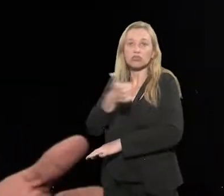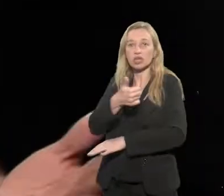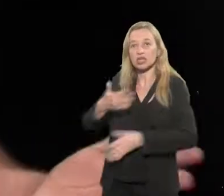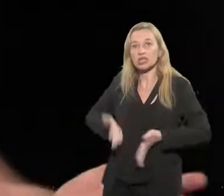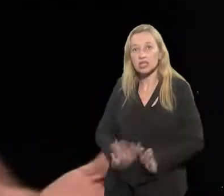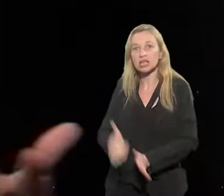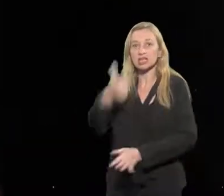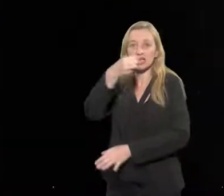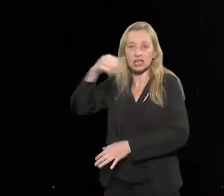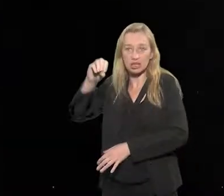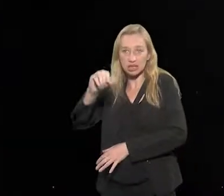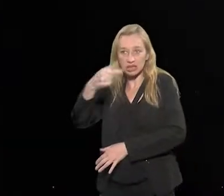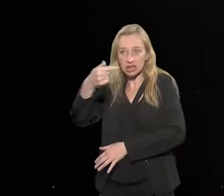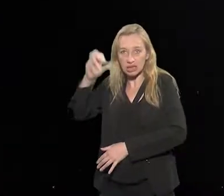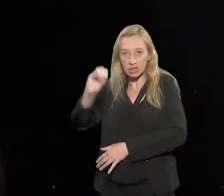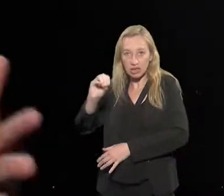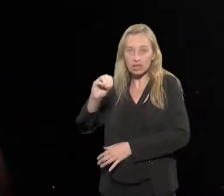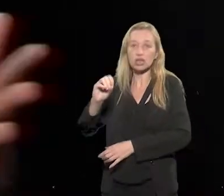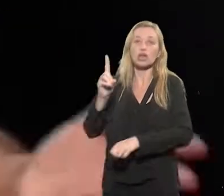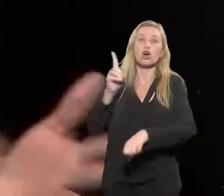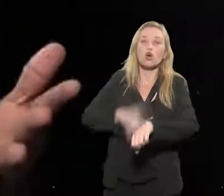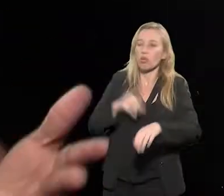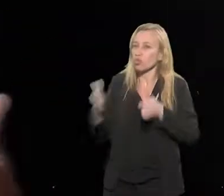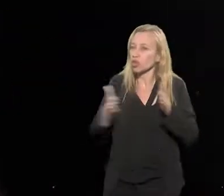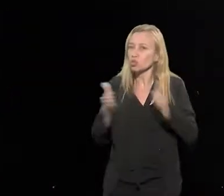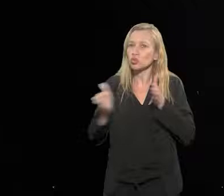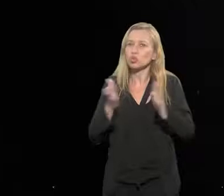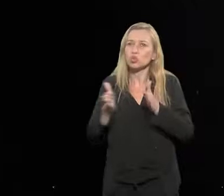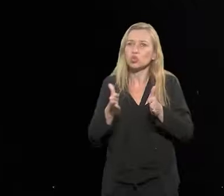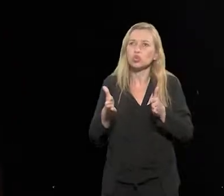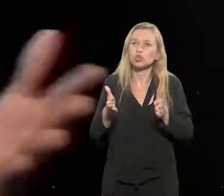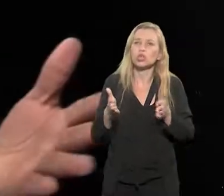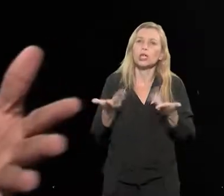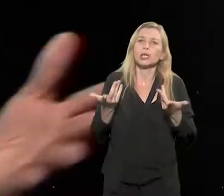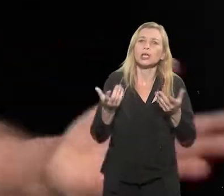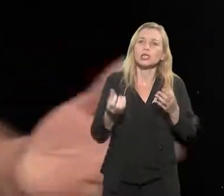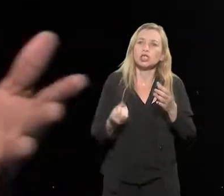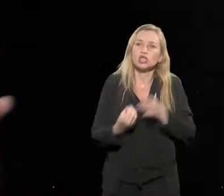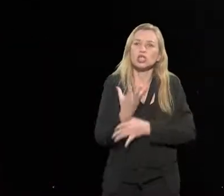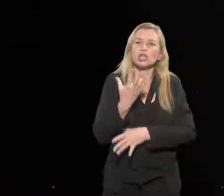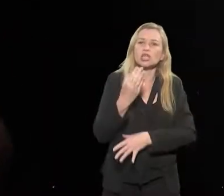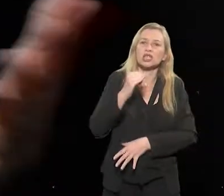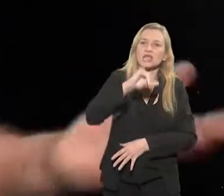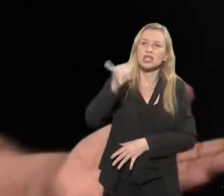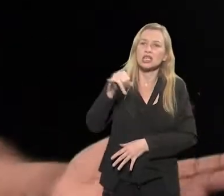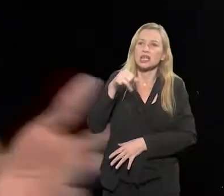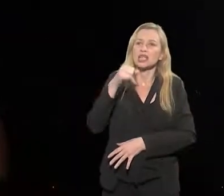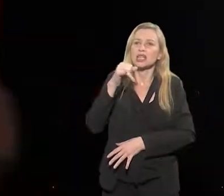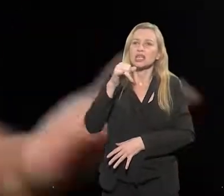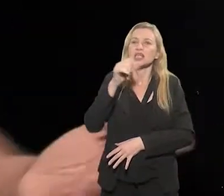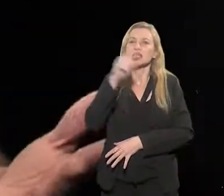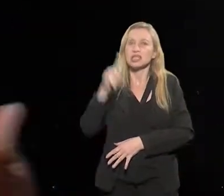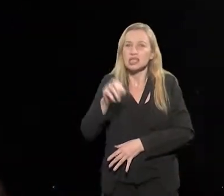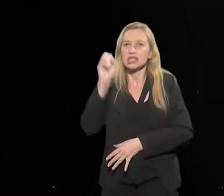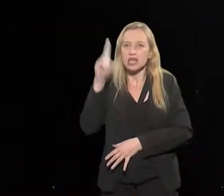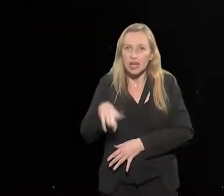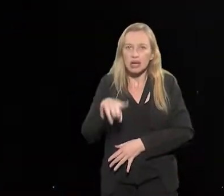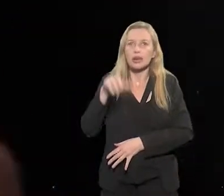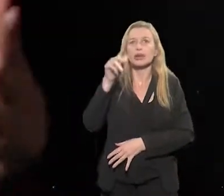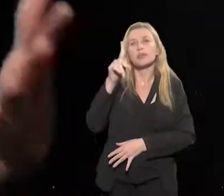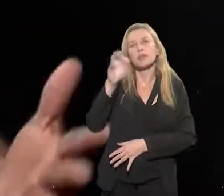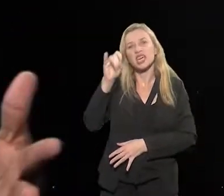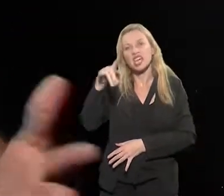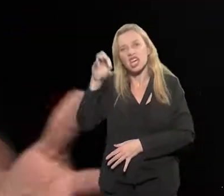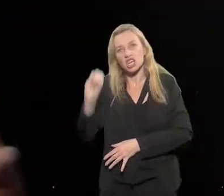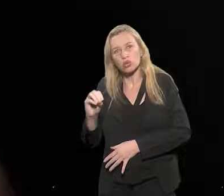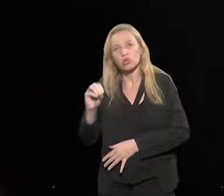na década de 70, né? A Cidade de Deus vivia o período ali que era onde surge o Zé Pequeno e Mané Galinha. Então